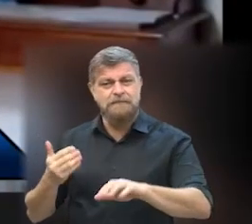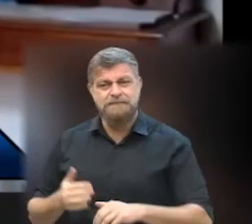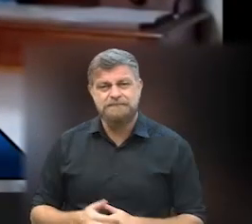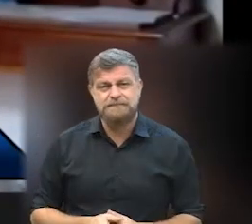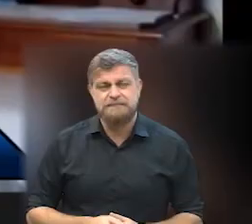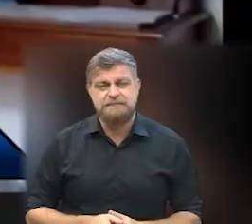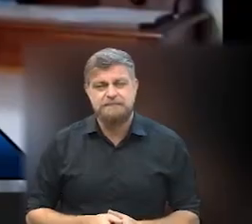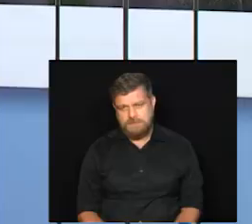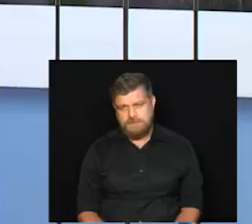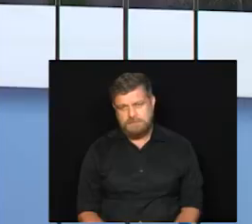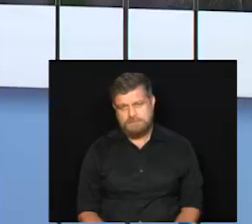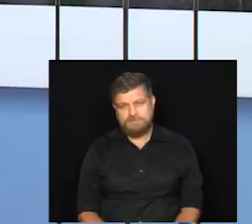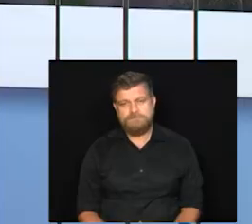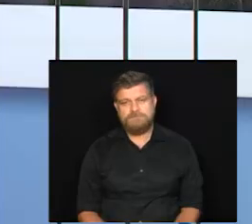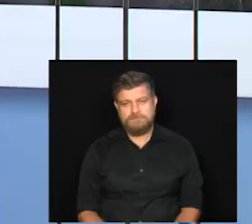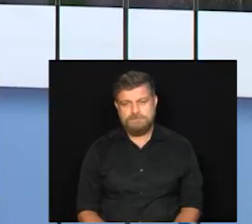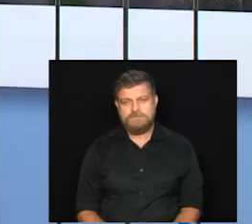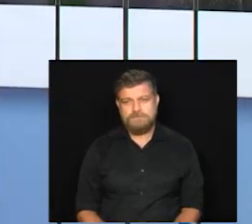do isolamento social.